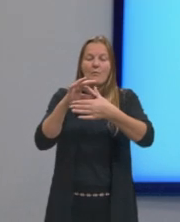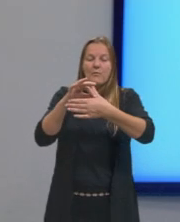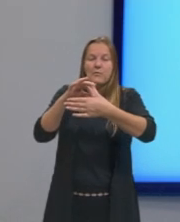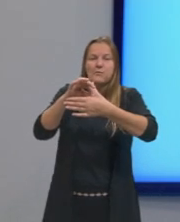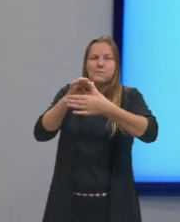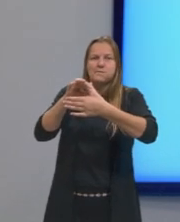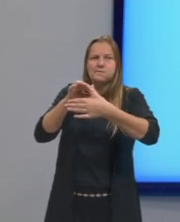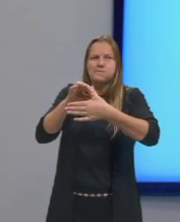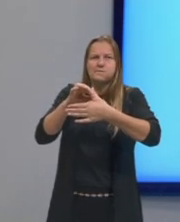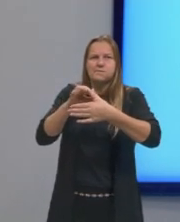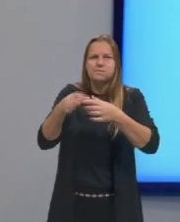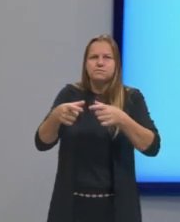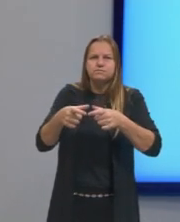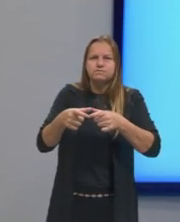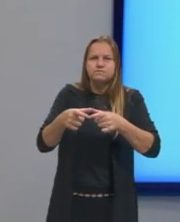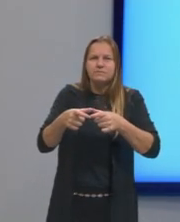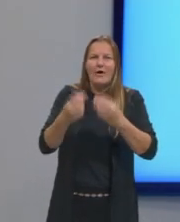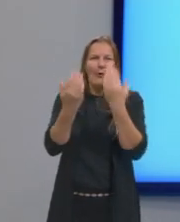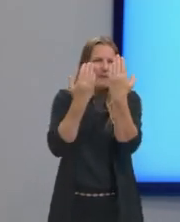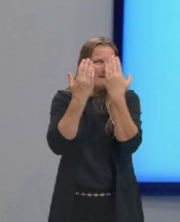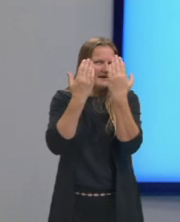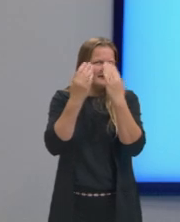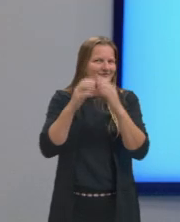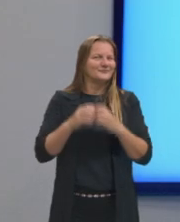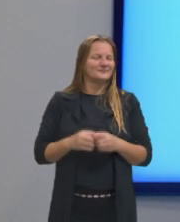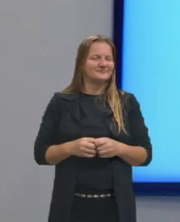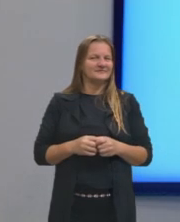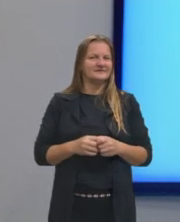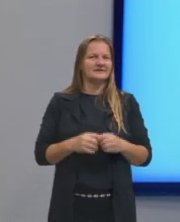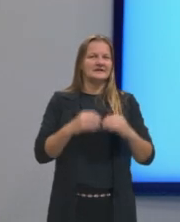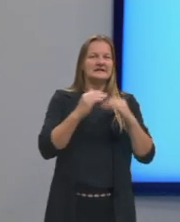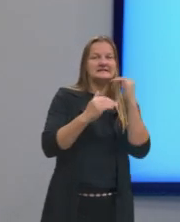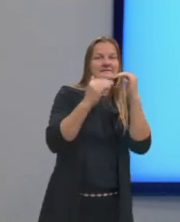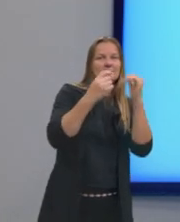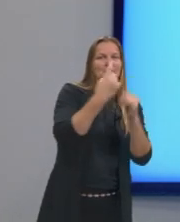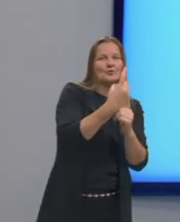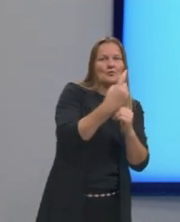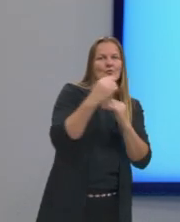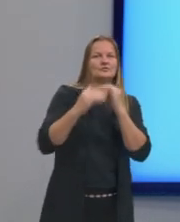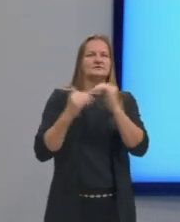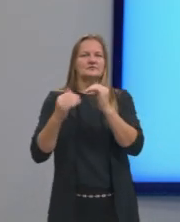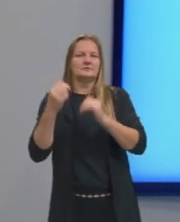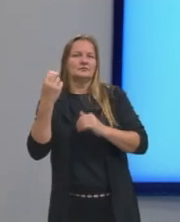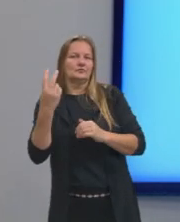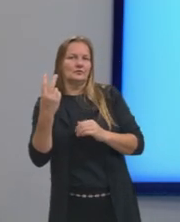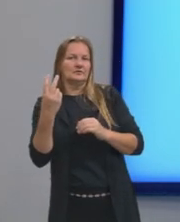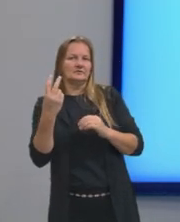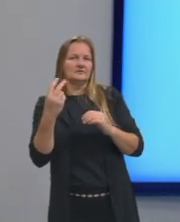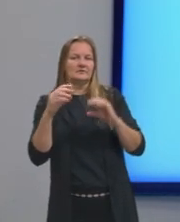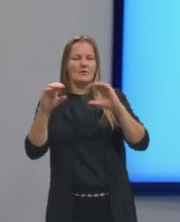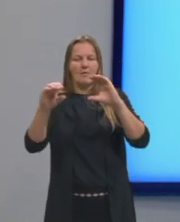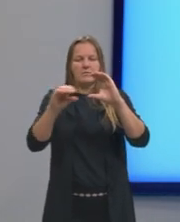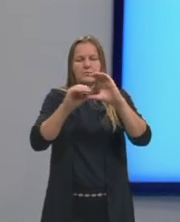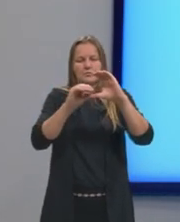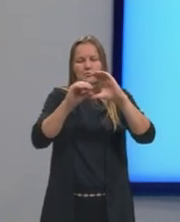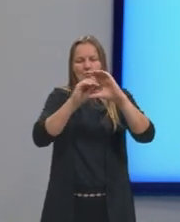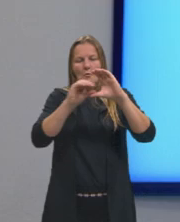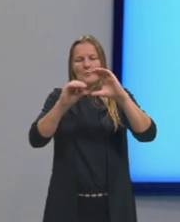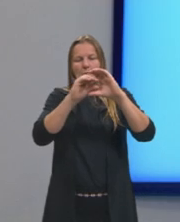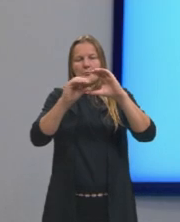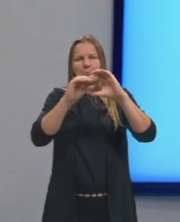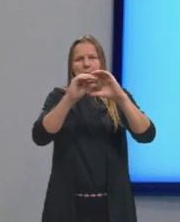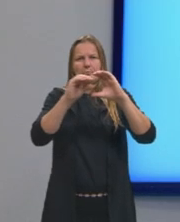sanduíche e percebam que o desenvolvimento 1 e 2 São recheio desse sanduíche isso é fundamental